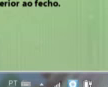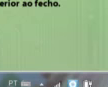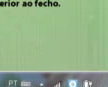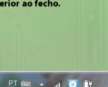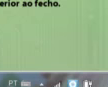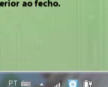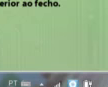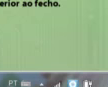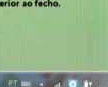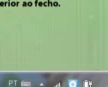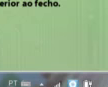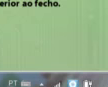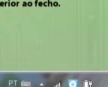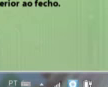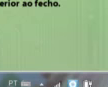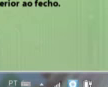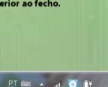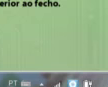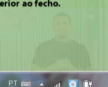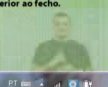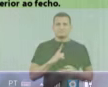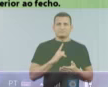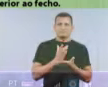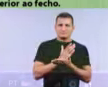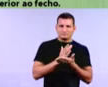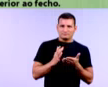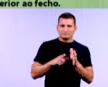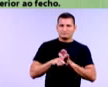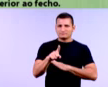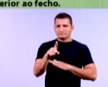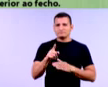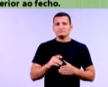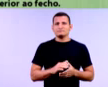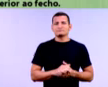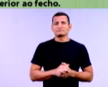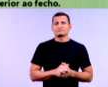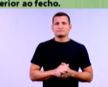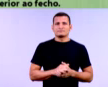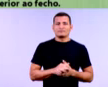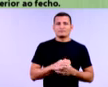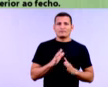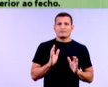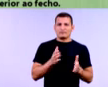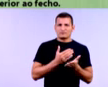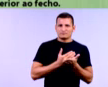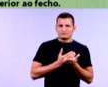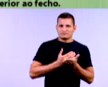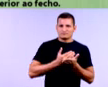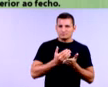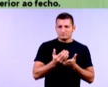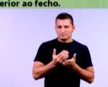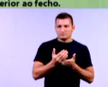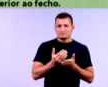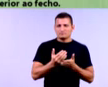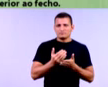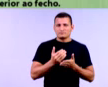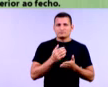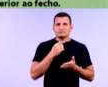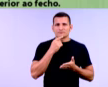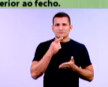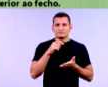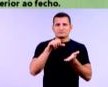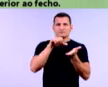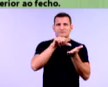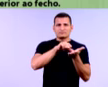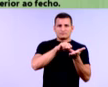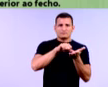tudo? Algumas perguntas surgiram e a gente já começa sobre as perguntas. O Polo de